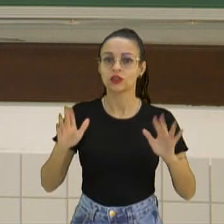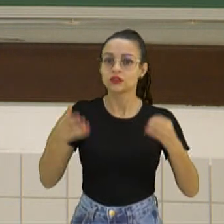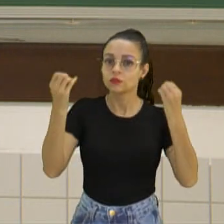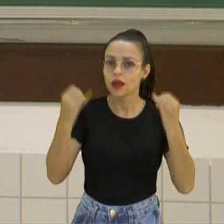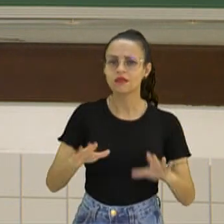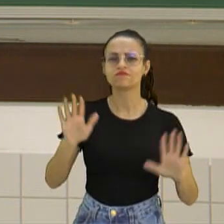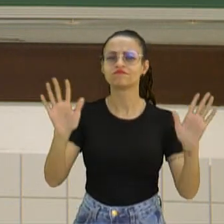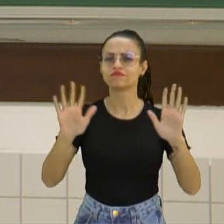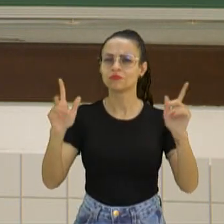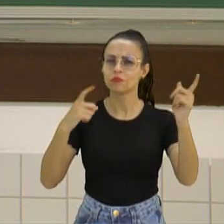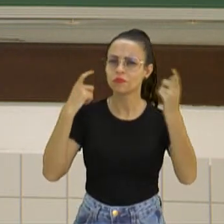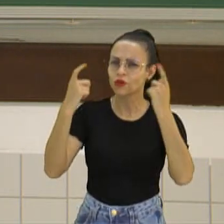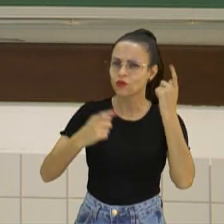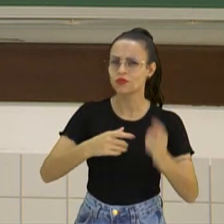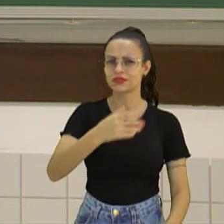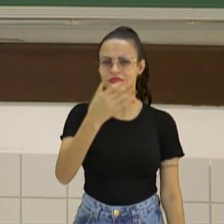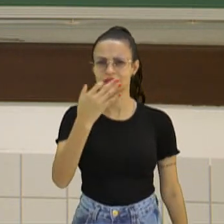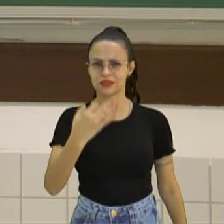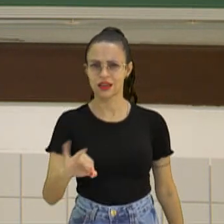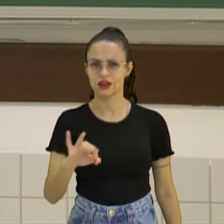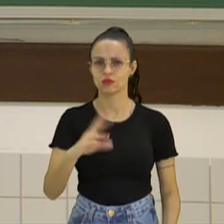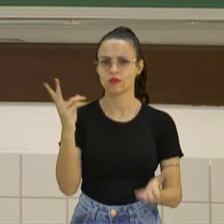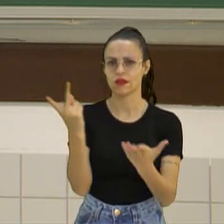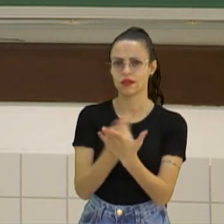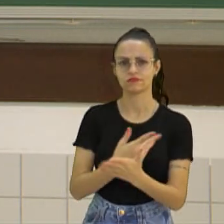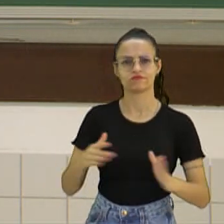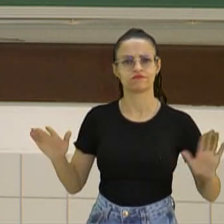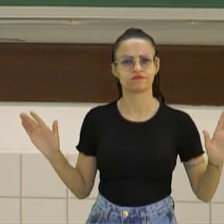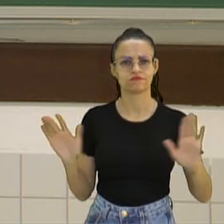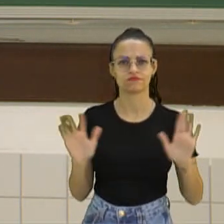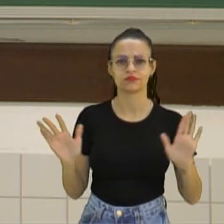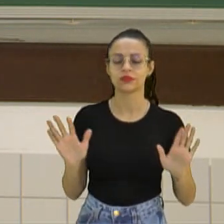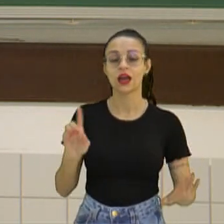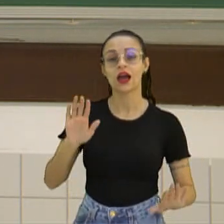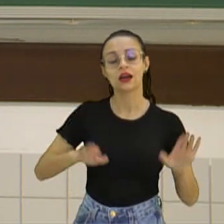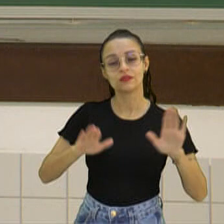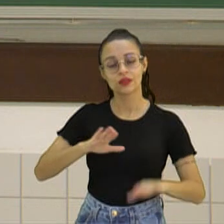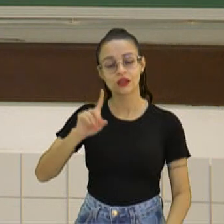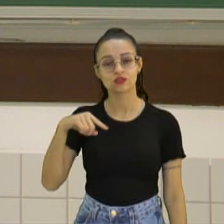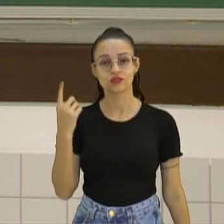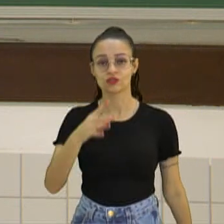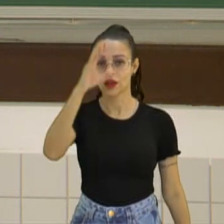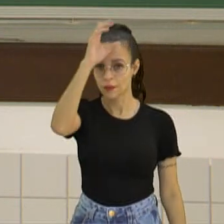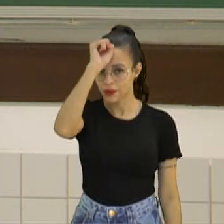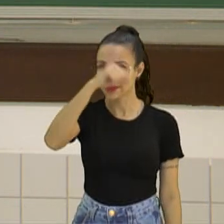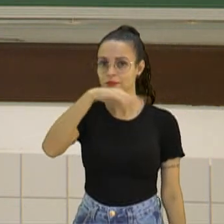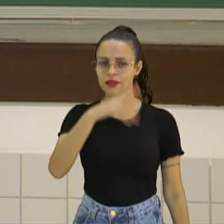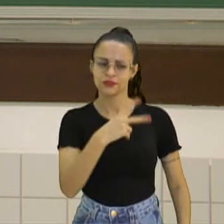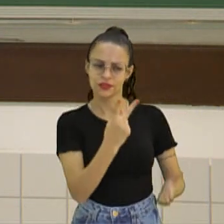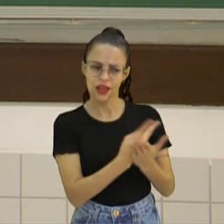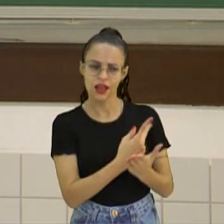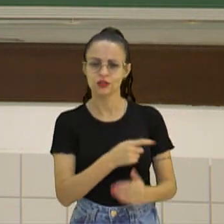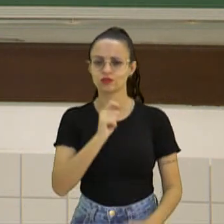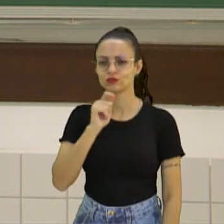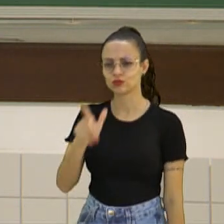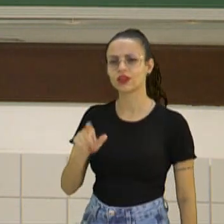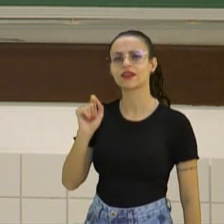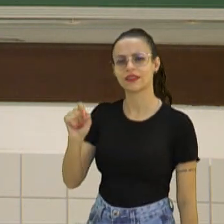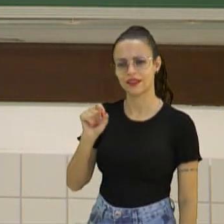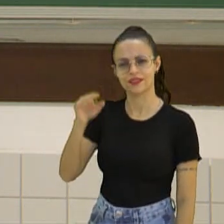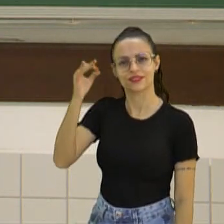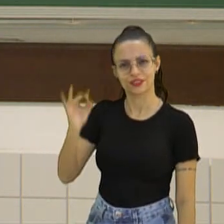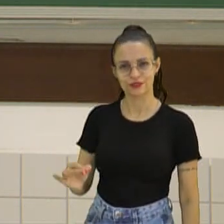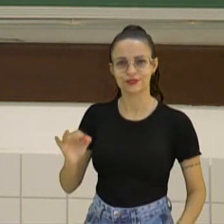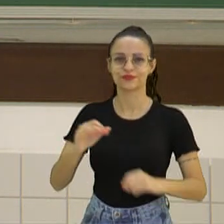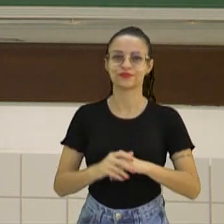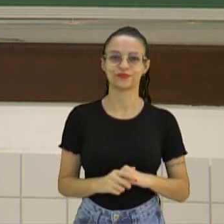não se preocupe com certo errado às vezes a gente aprende muito mais com a questão que a gente erra do coloque aquela que a gente